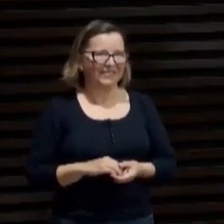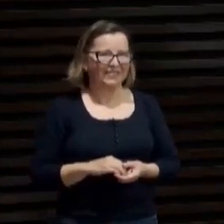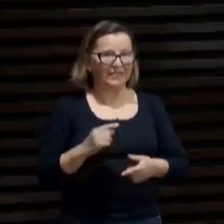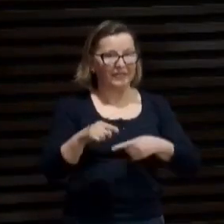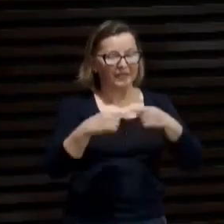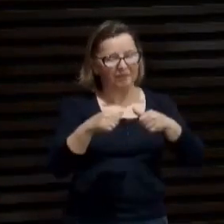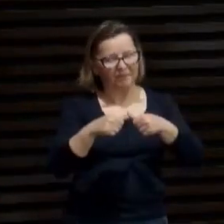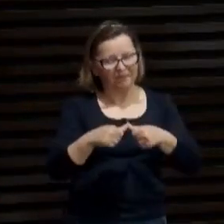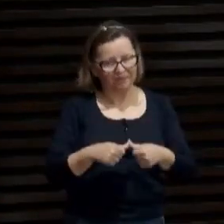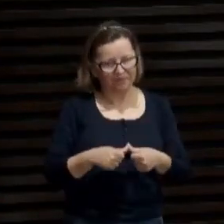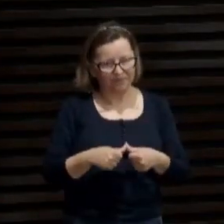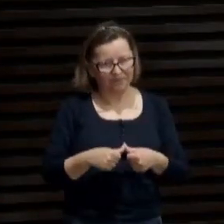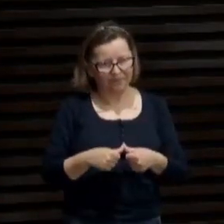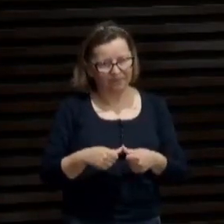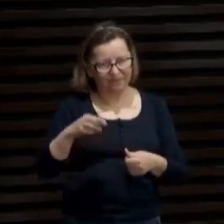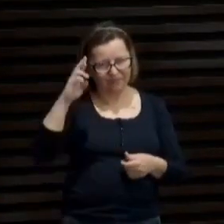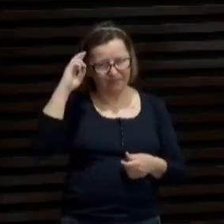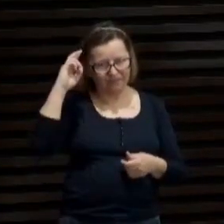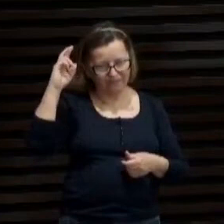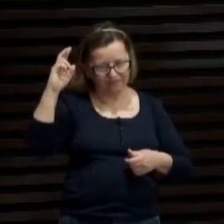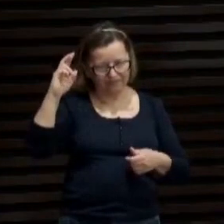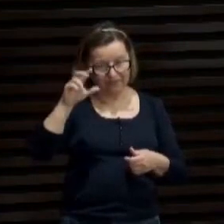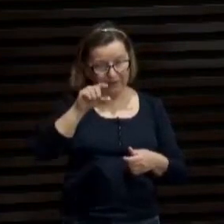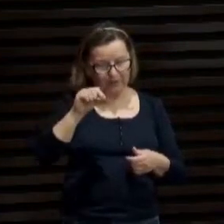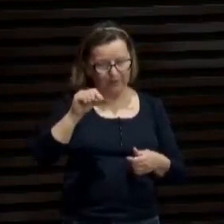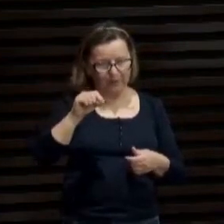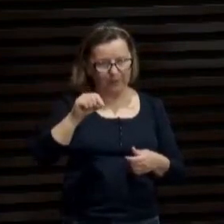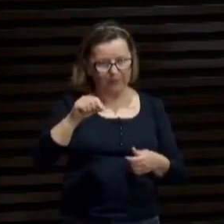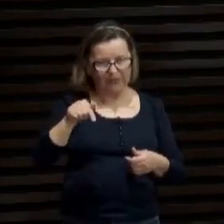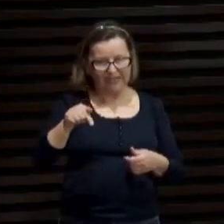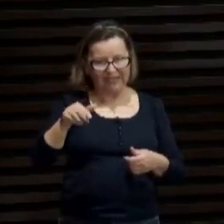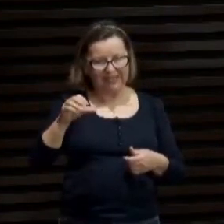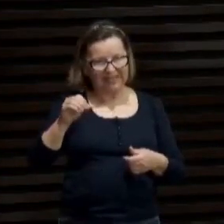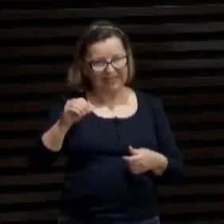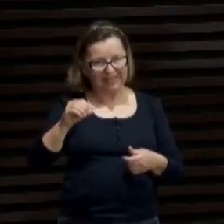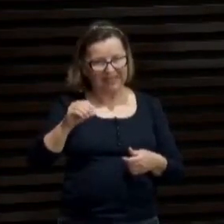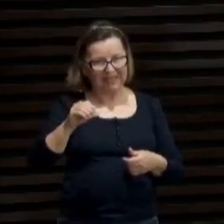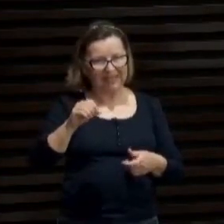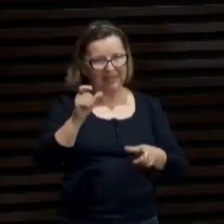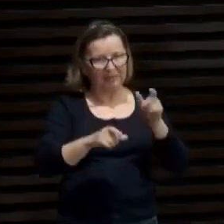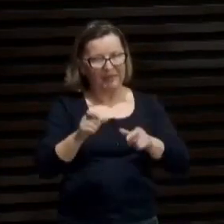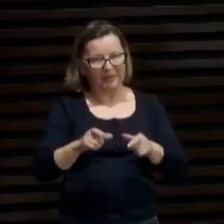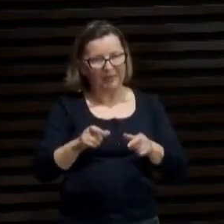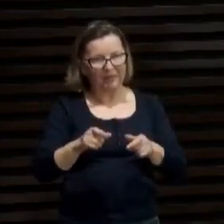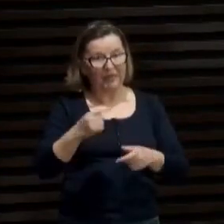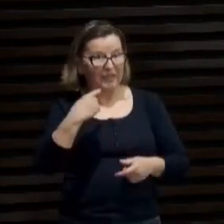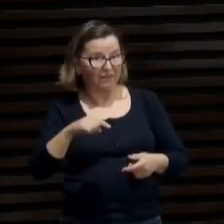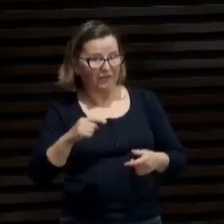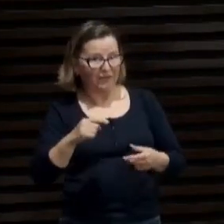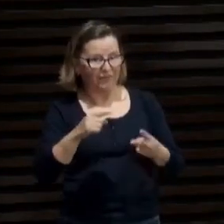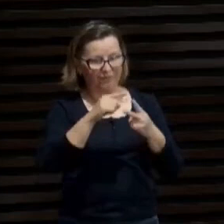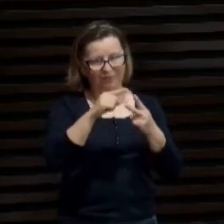Depois disso, o Senhor designou outros 70, e os enviou de 2 em 2, para que o precedessem em cada cidade e